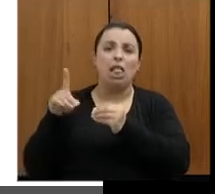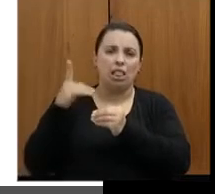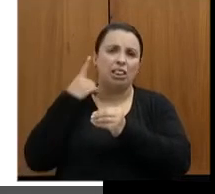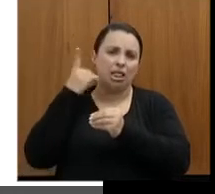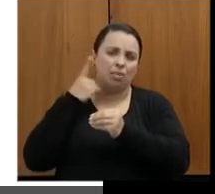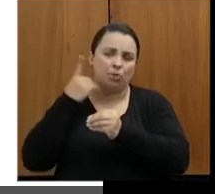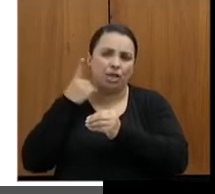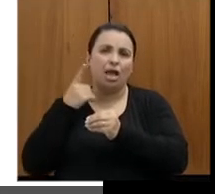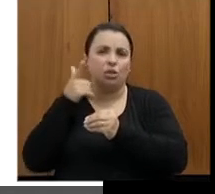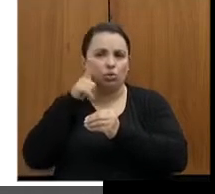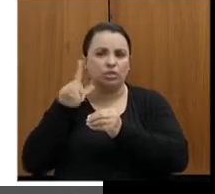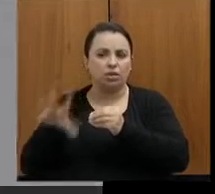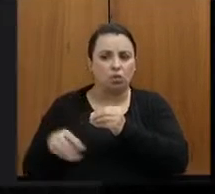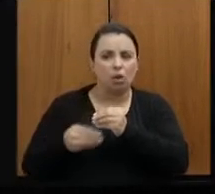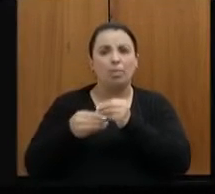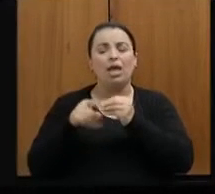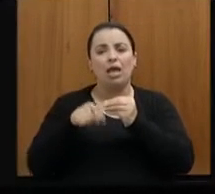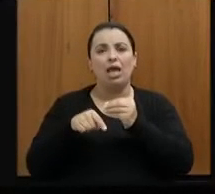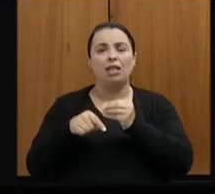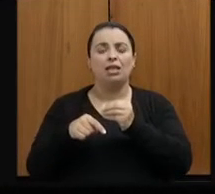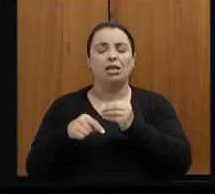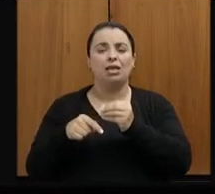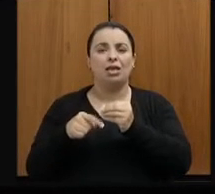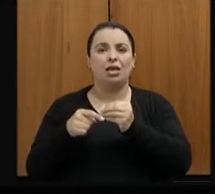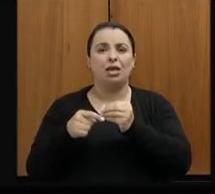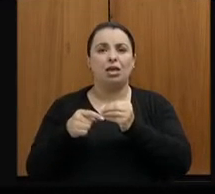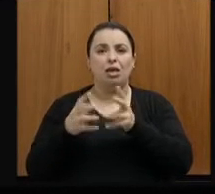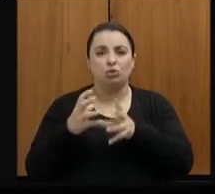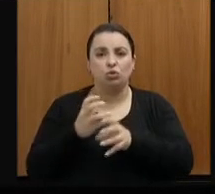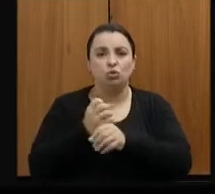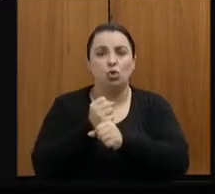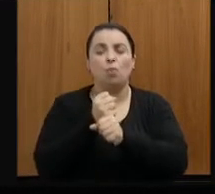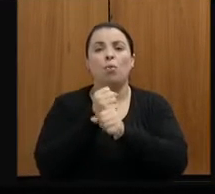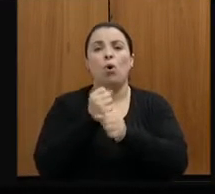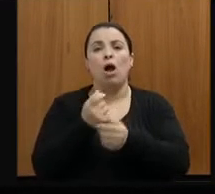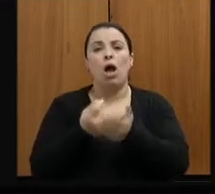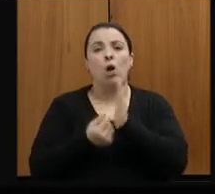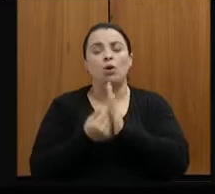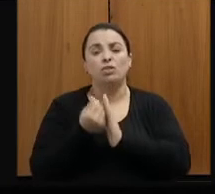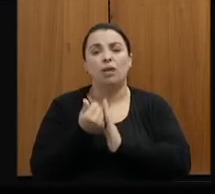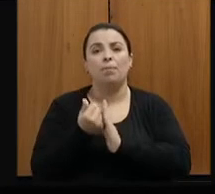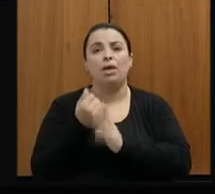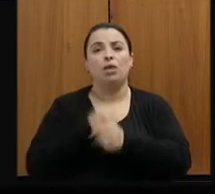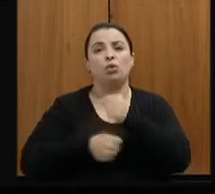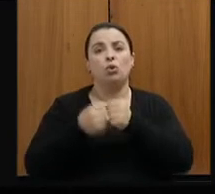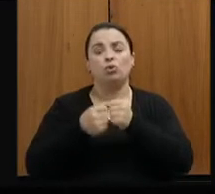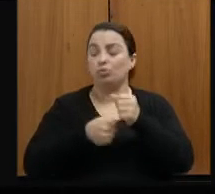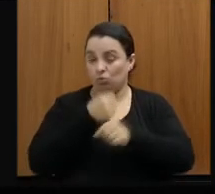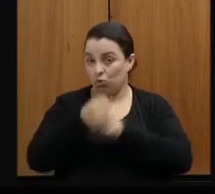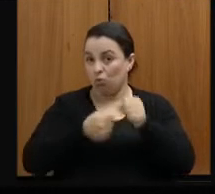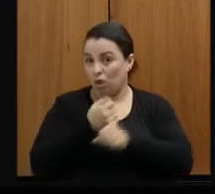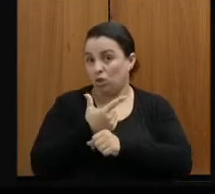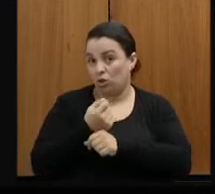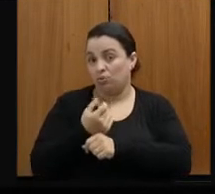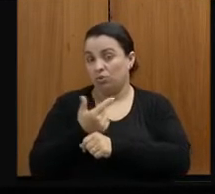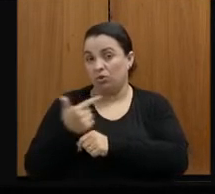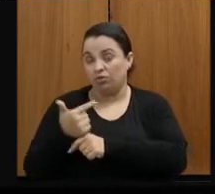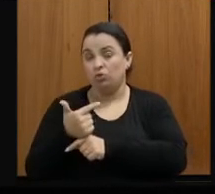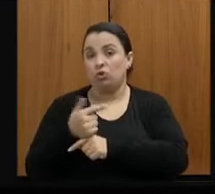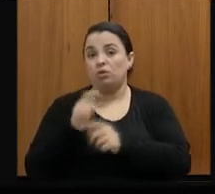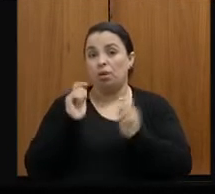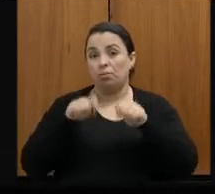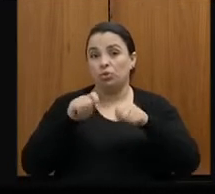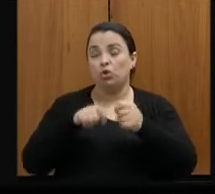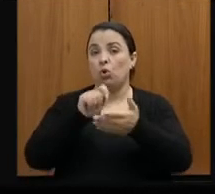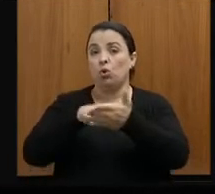suplementou aí o nosso orçamento de 2022, viabilizando contratações para viabilizar